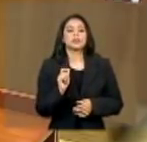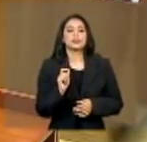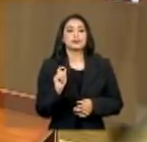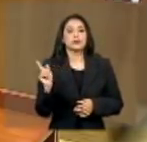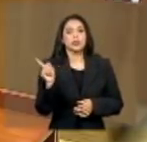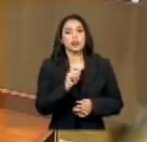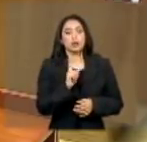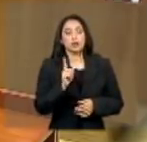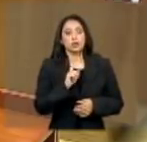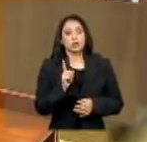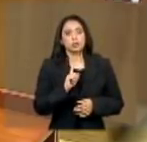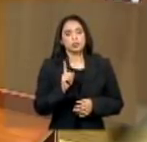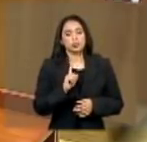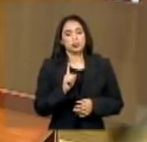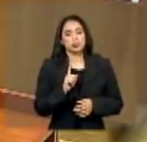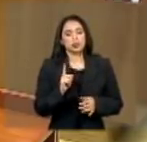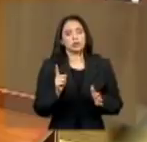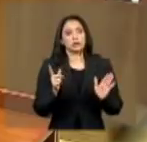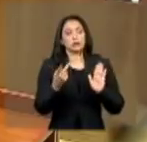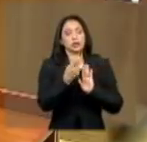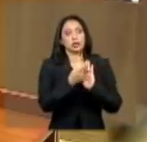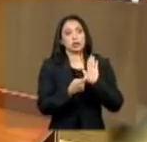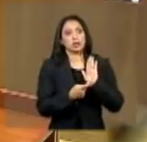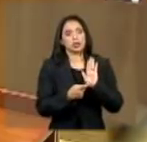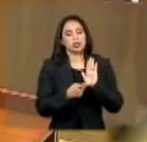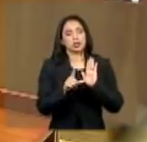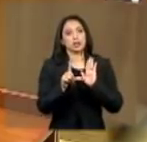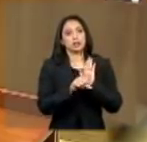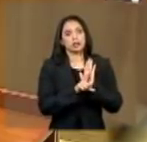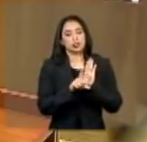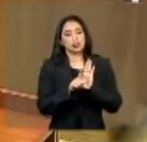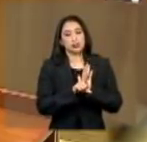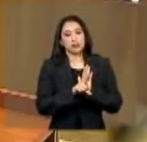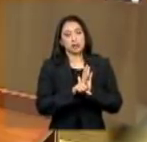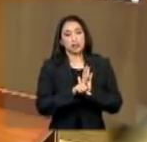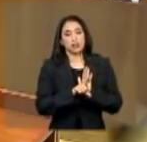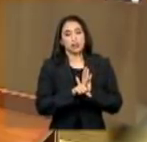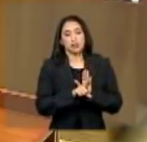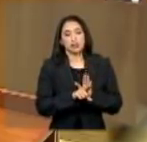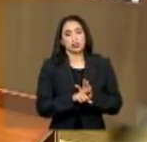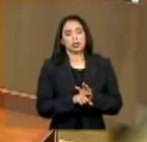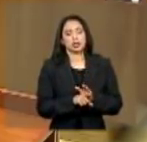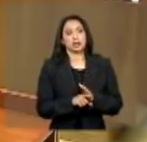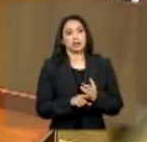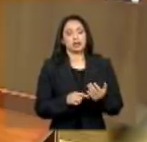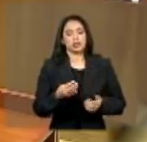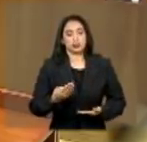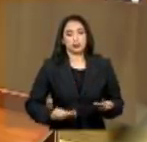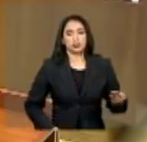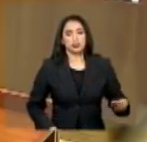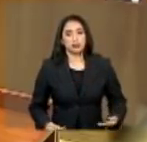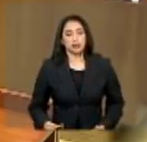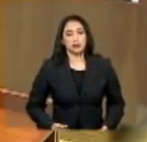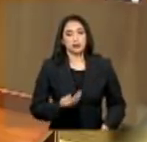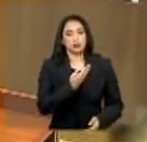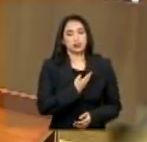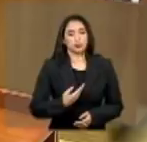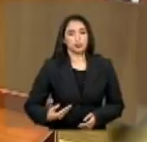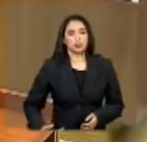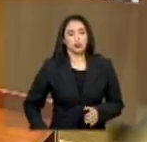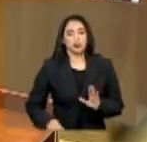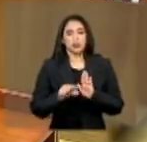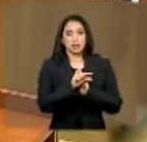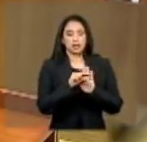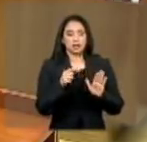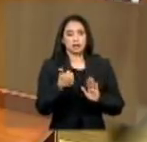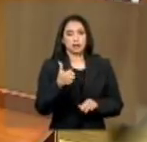encaminhamento de projeto de lei de revisão anual dos vencimentos dos servidores públicos previsto no inciso 10 do artigo